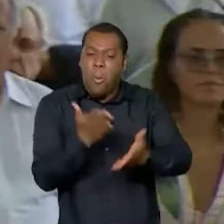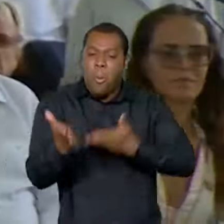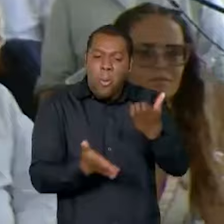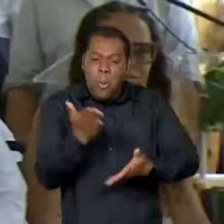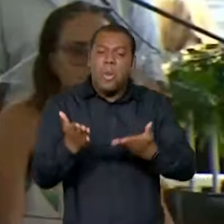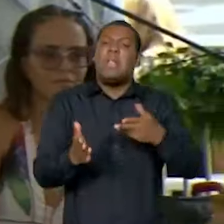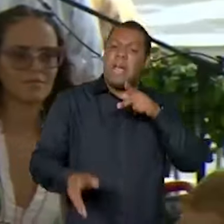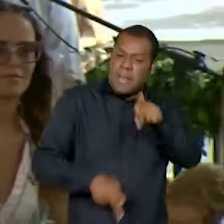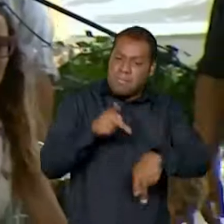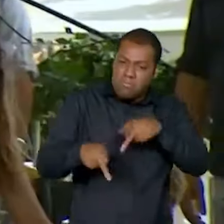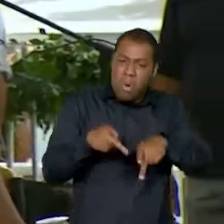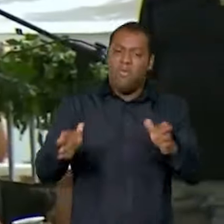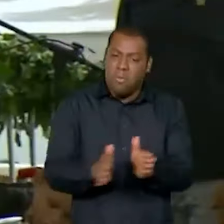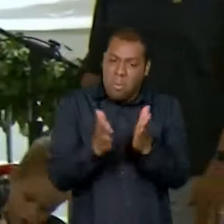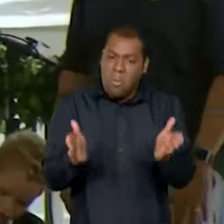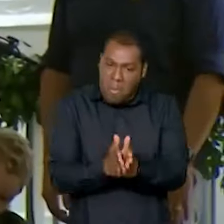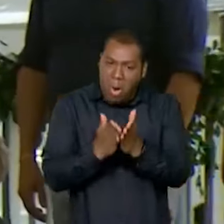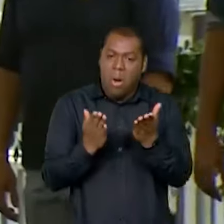ser cuidadas.